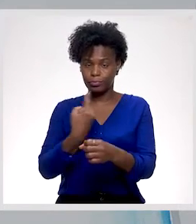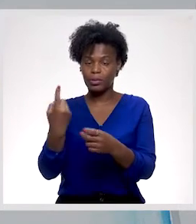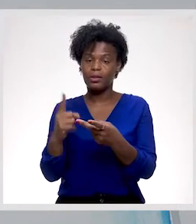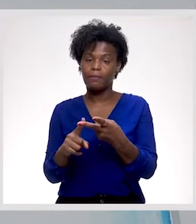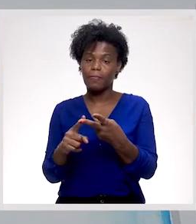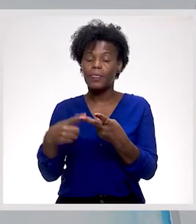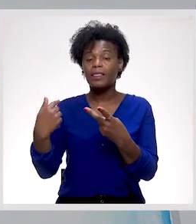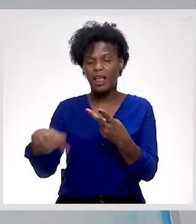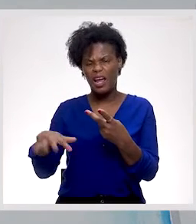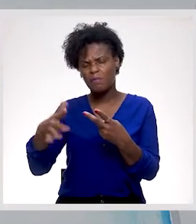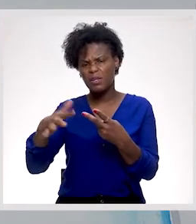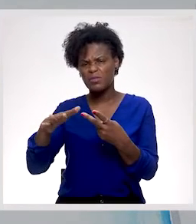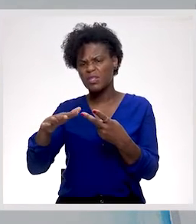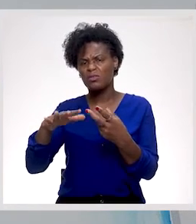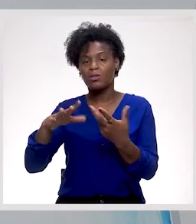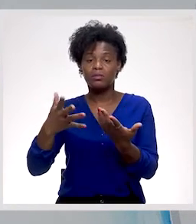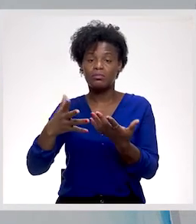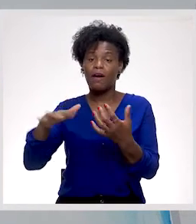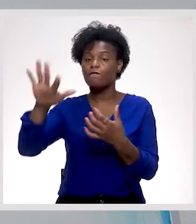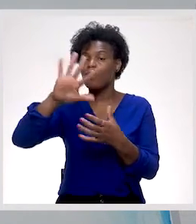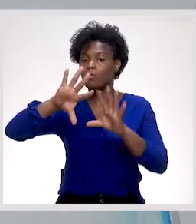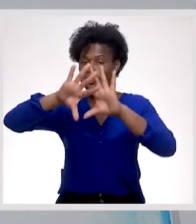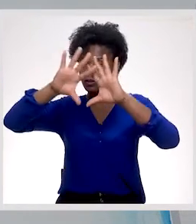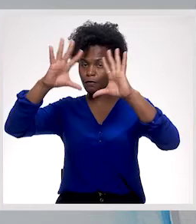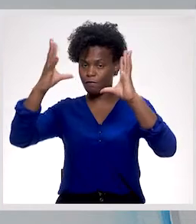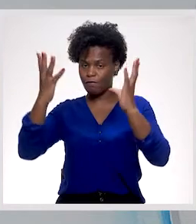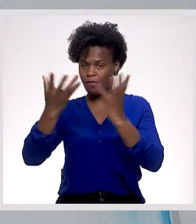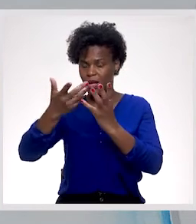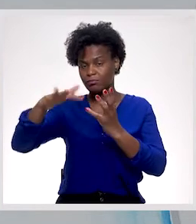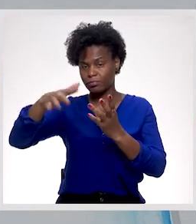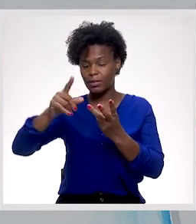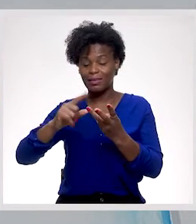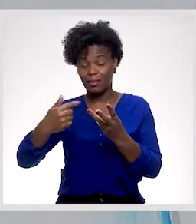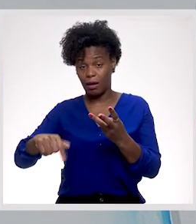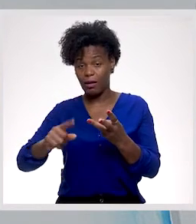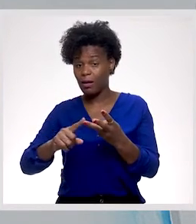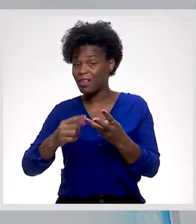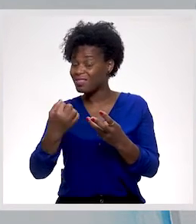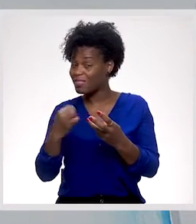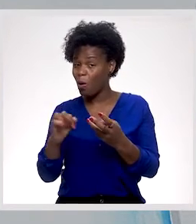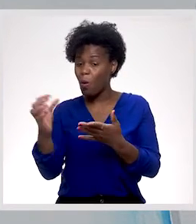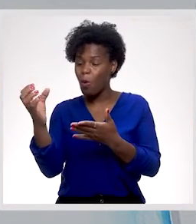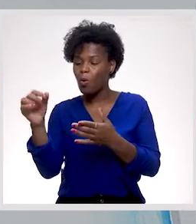ter aproximadamente a forma esférica, não esvaziar